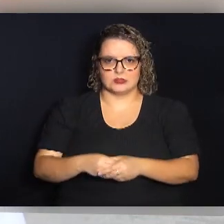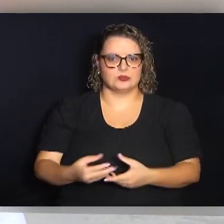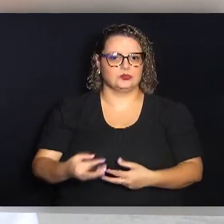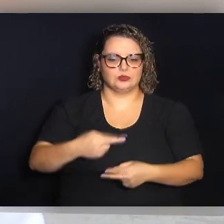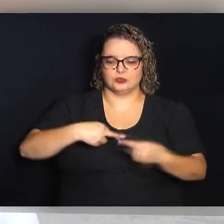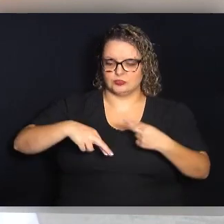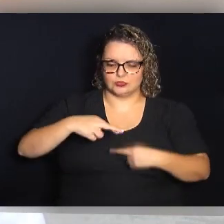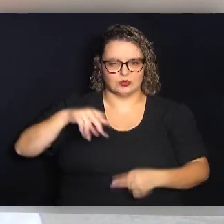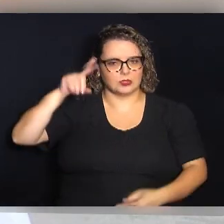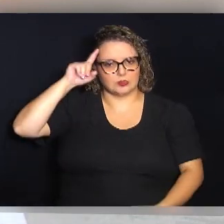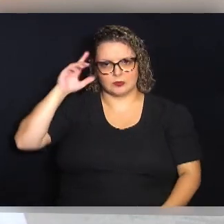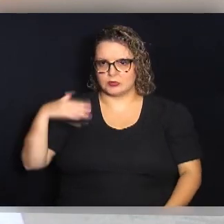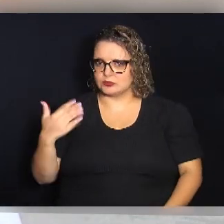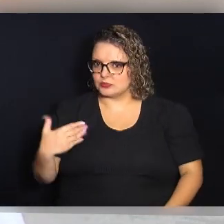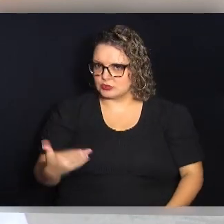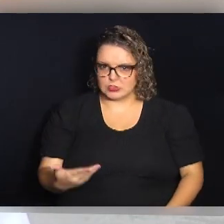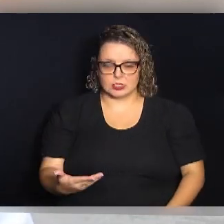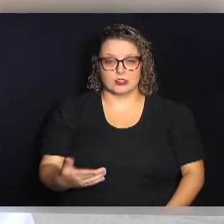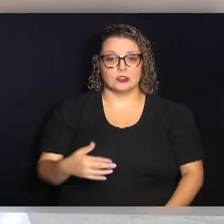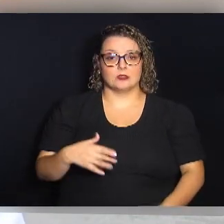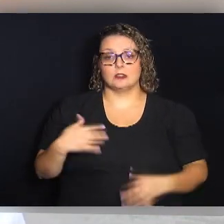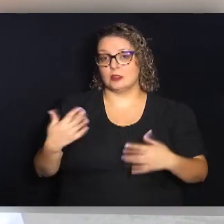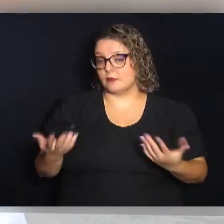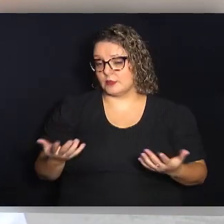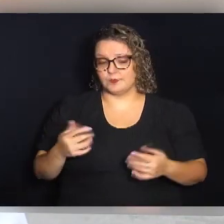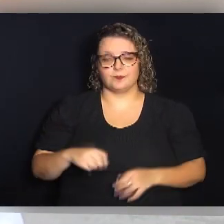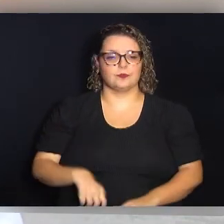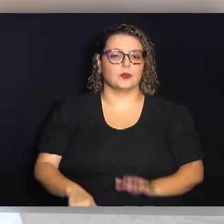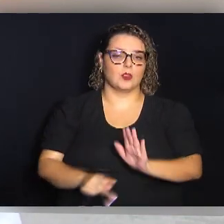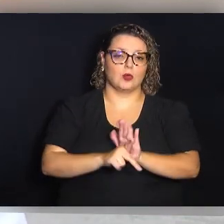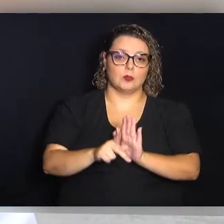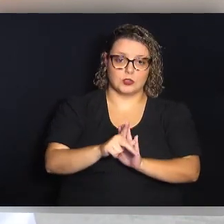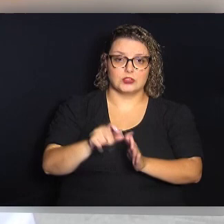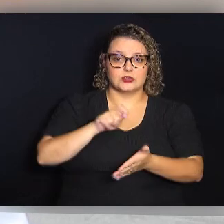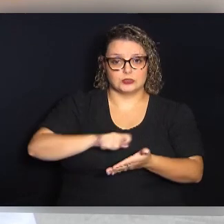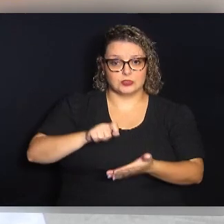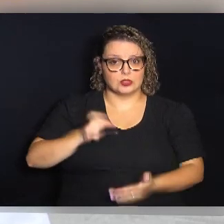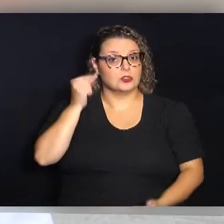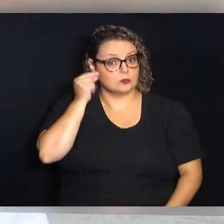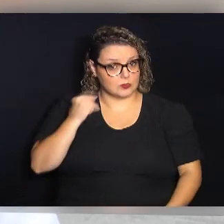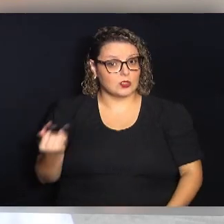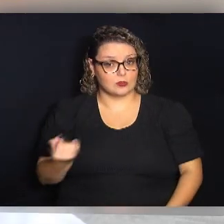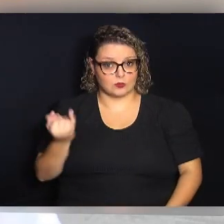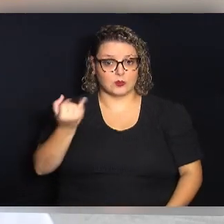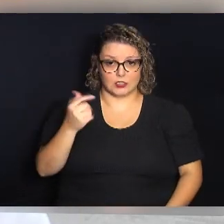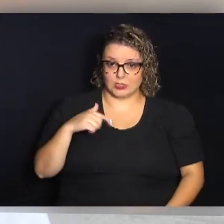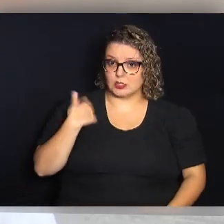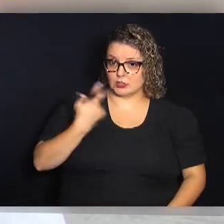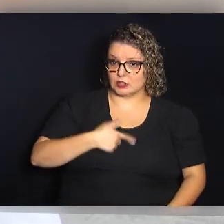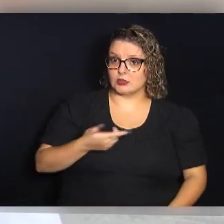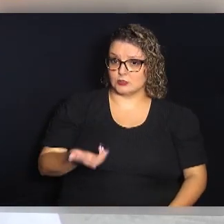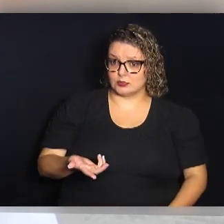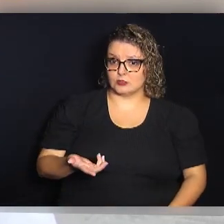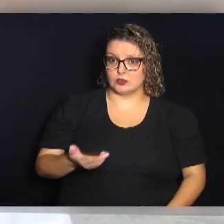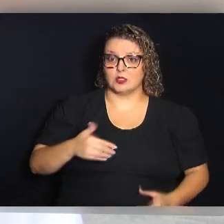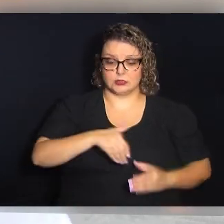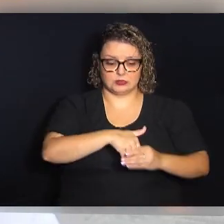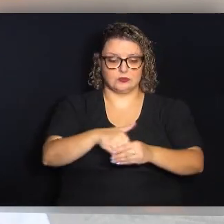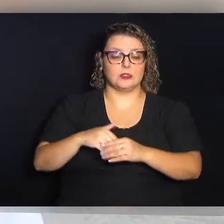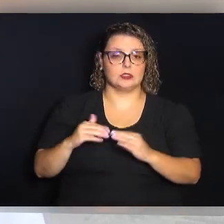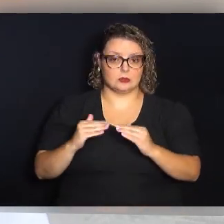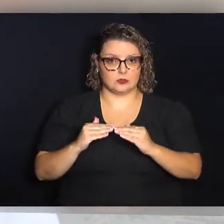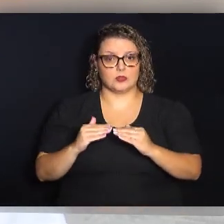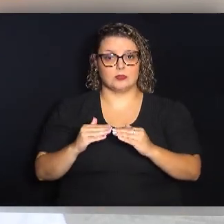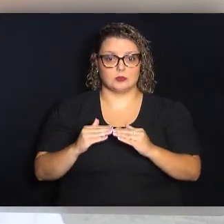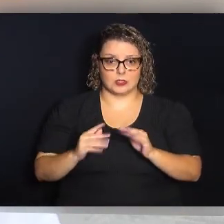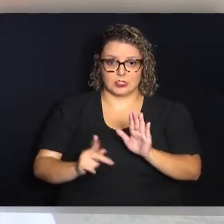na no nosso dia a dia enfim então é um projeto do vereador Marcelo Silva um projeto importante nós eh votamos